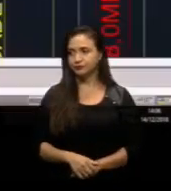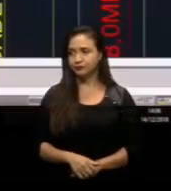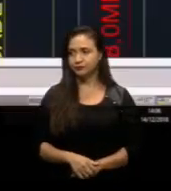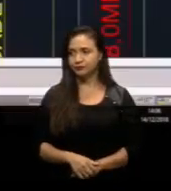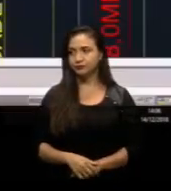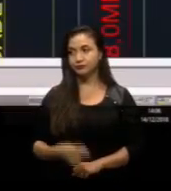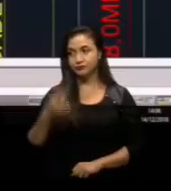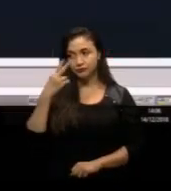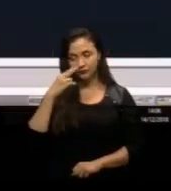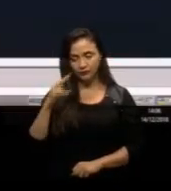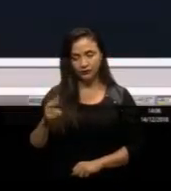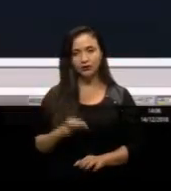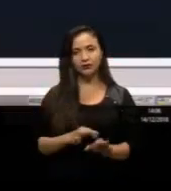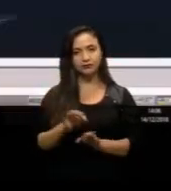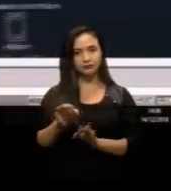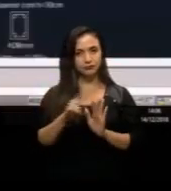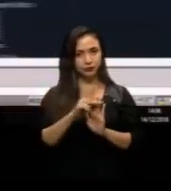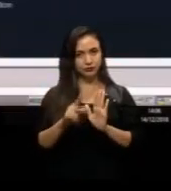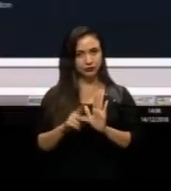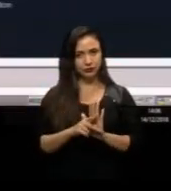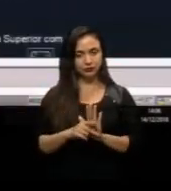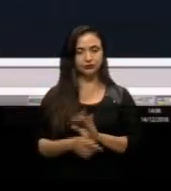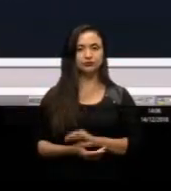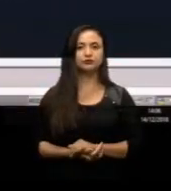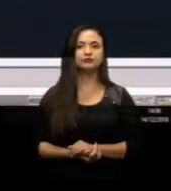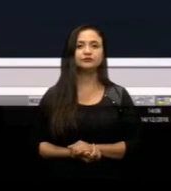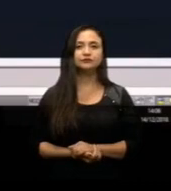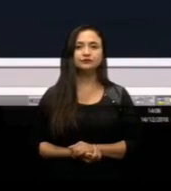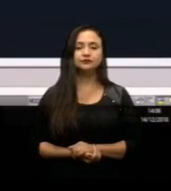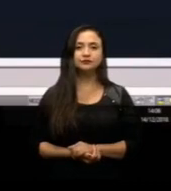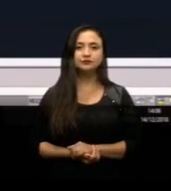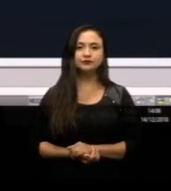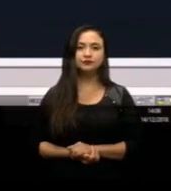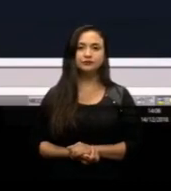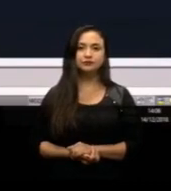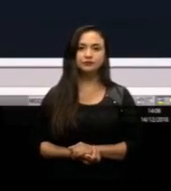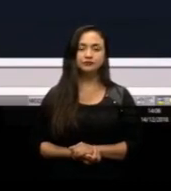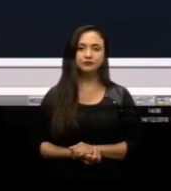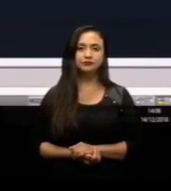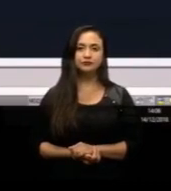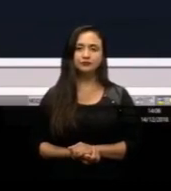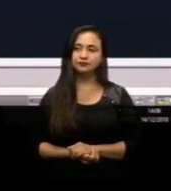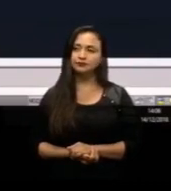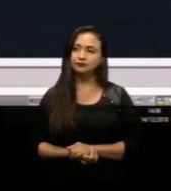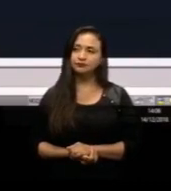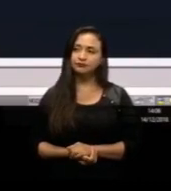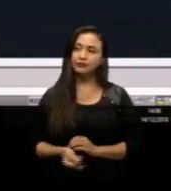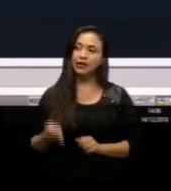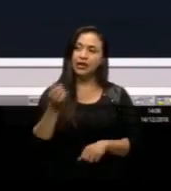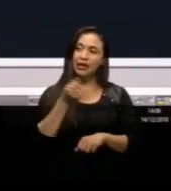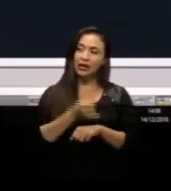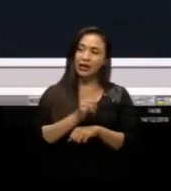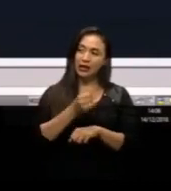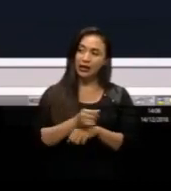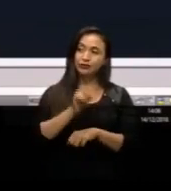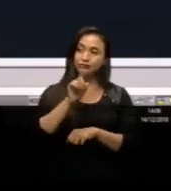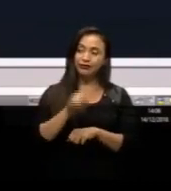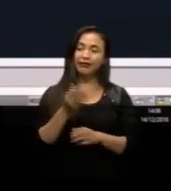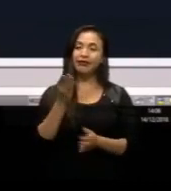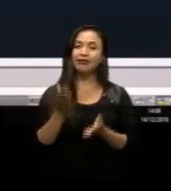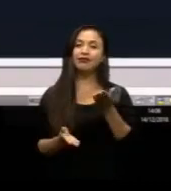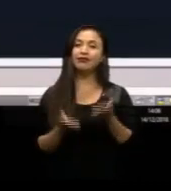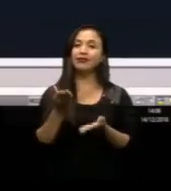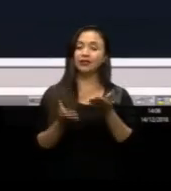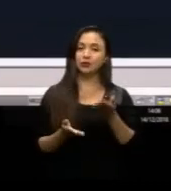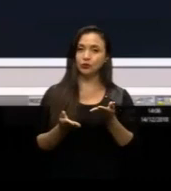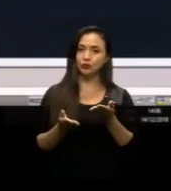nosso projeto, aqui da fundação. O aço, ele é dado em quilo, uma coisa que eu estava esquecendo. O aço, ele é dado